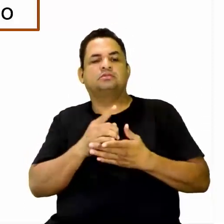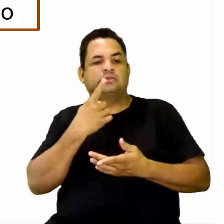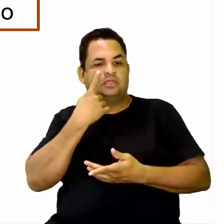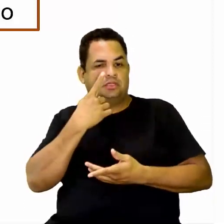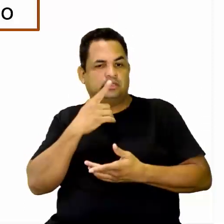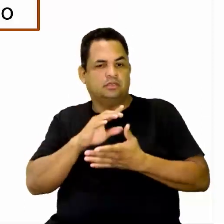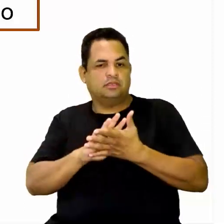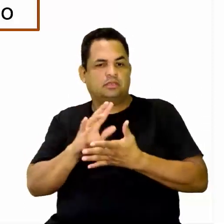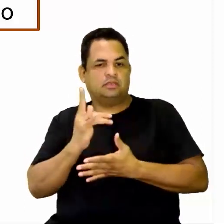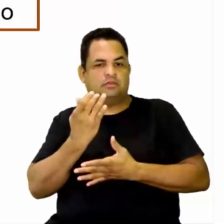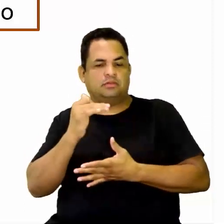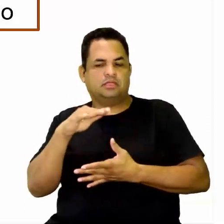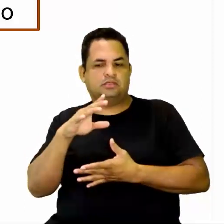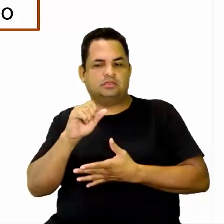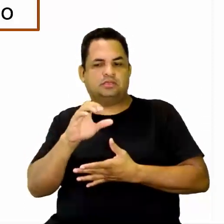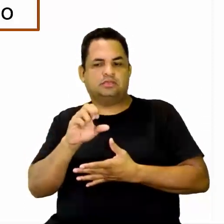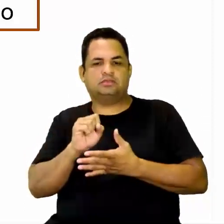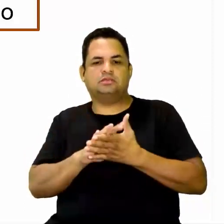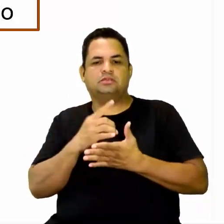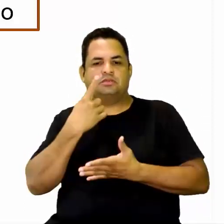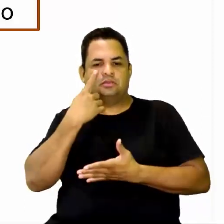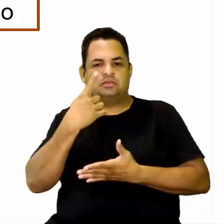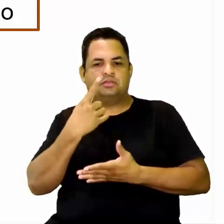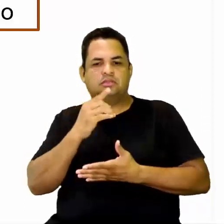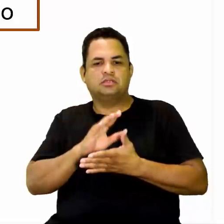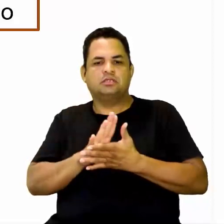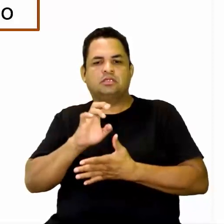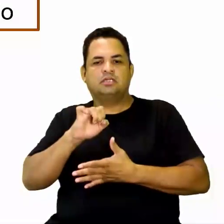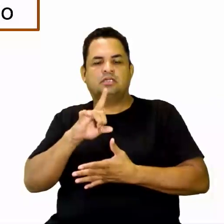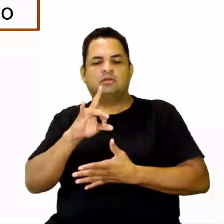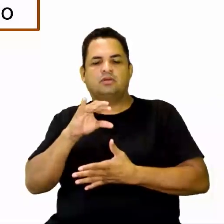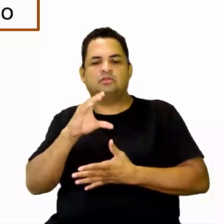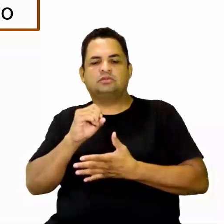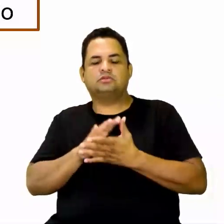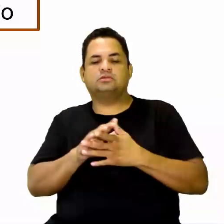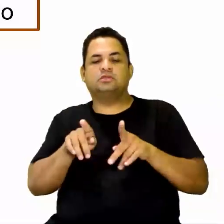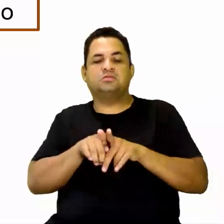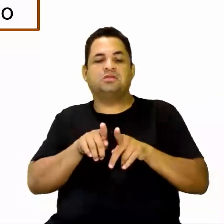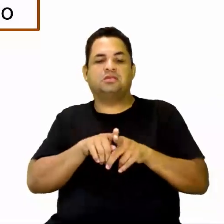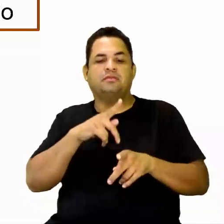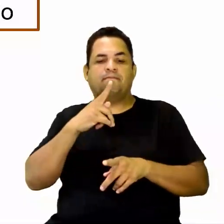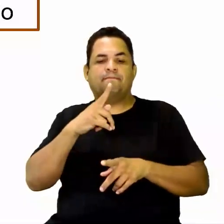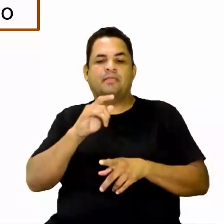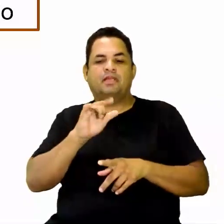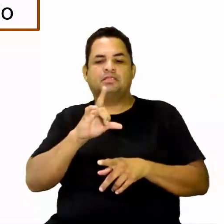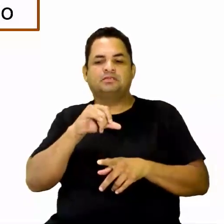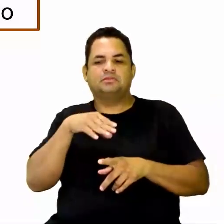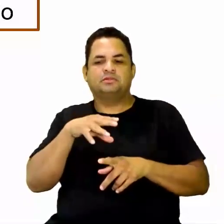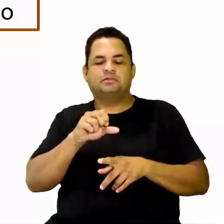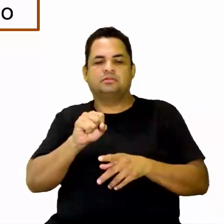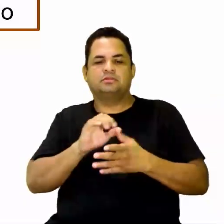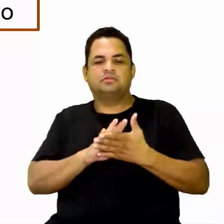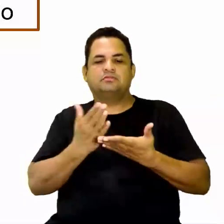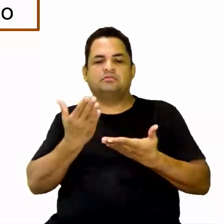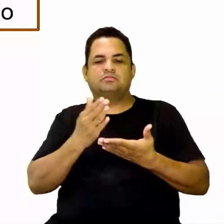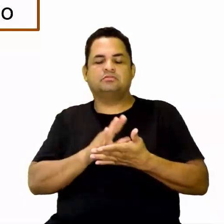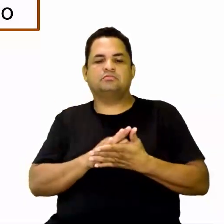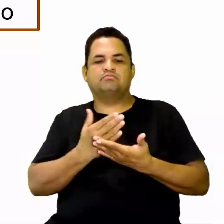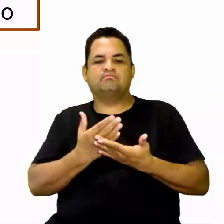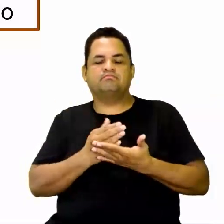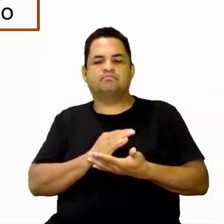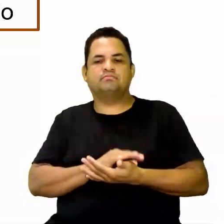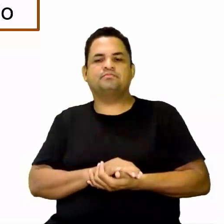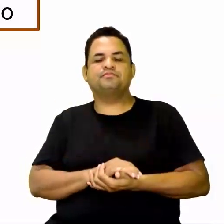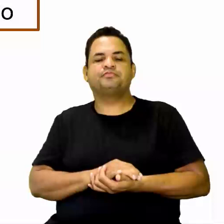observa hemácias, você observa leucócitos e você observa plasma, que é a parte fluida do sangue,